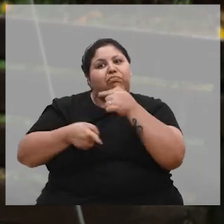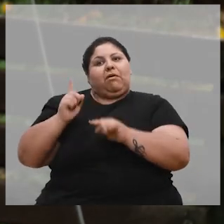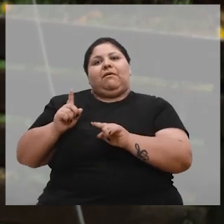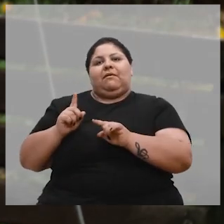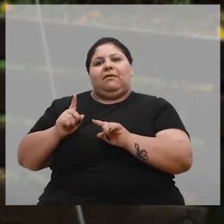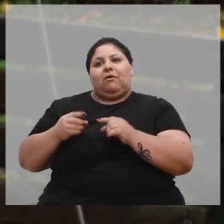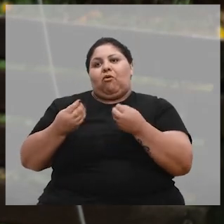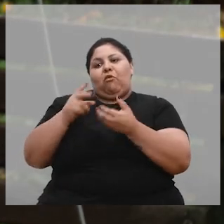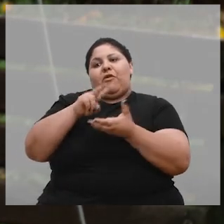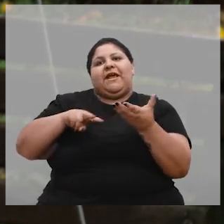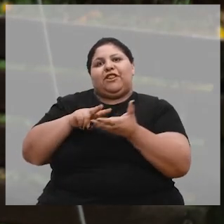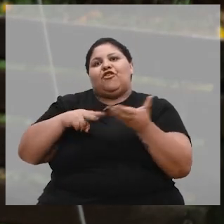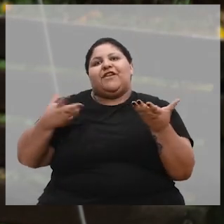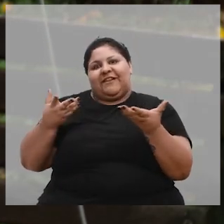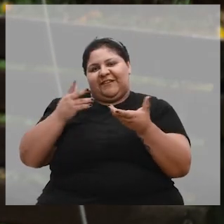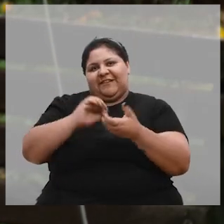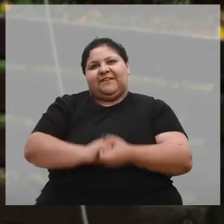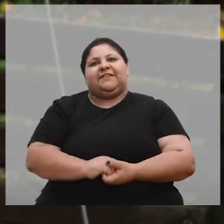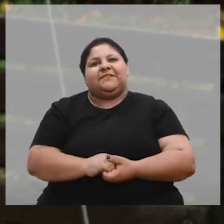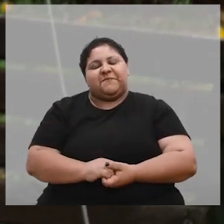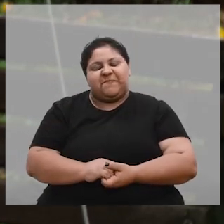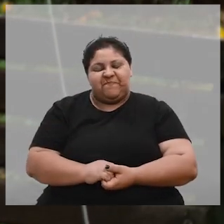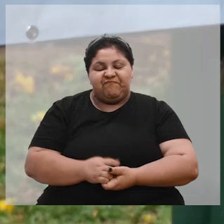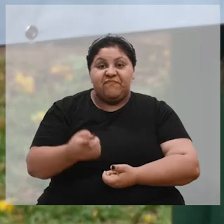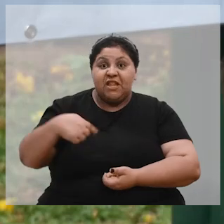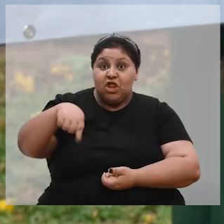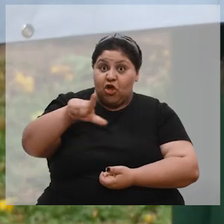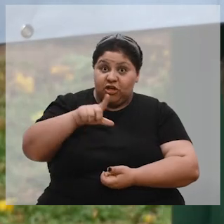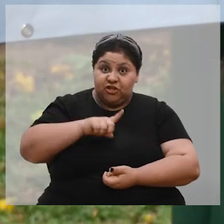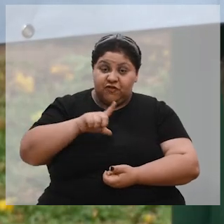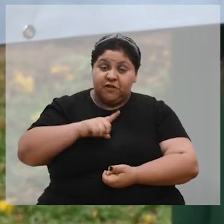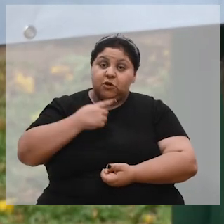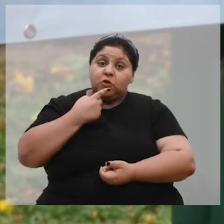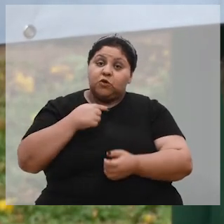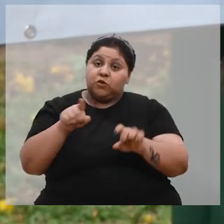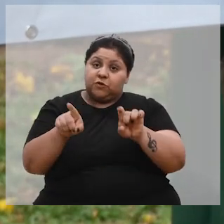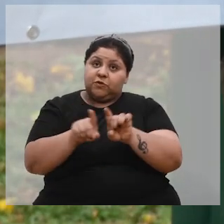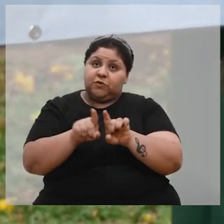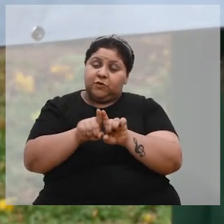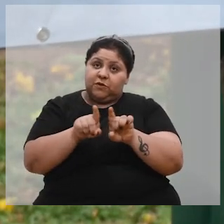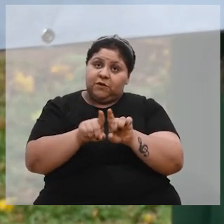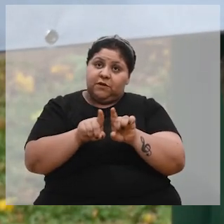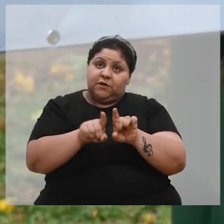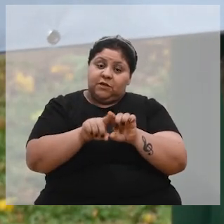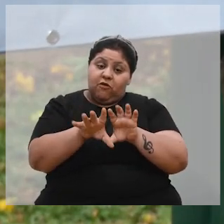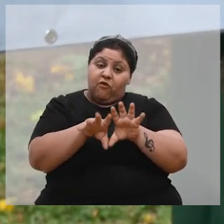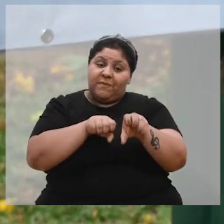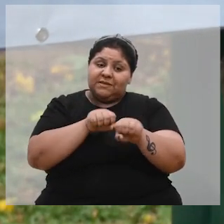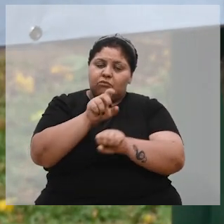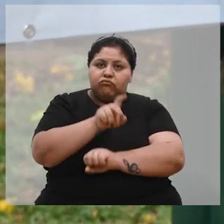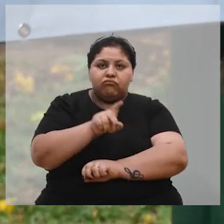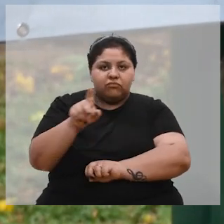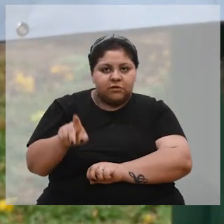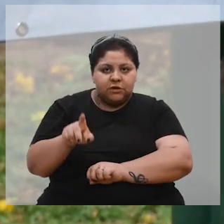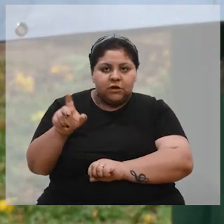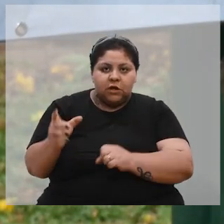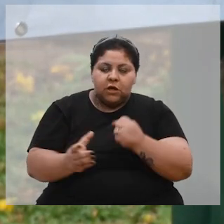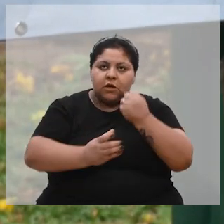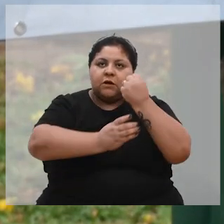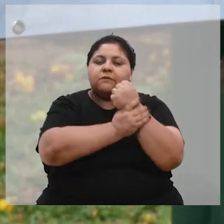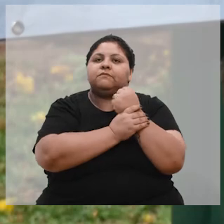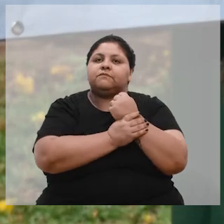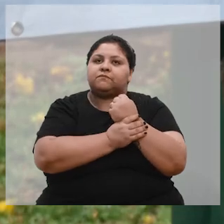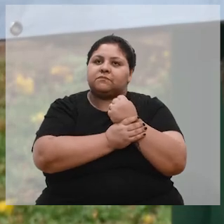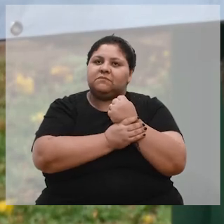se renove como leitor. Então, eu tenho certeza que funciona. Nós tivemos, e eu gostaria de entrar também na formação de docentes